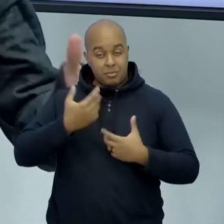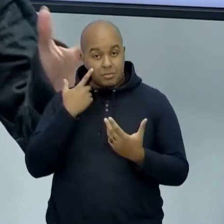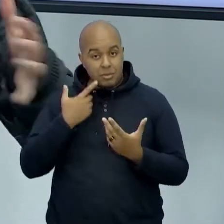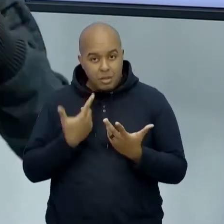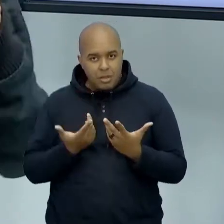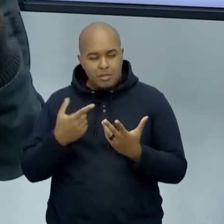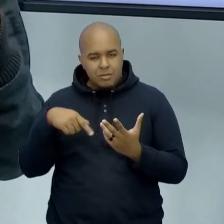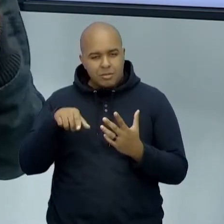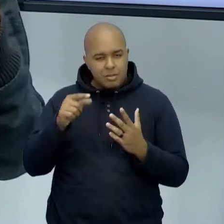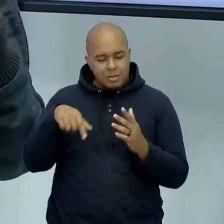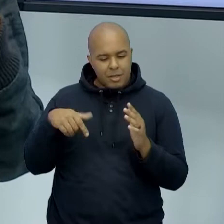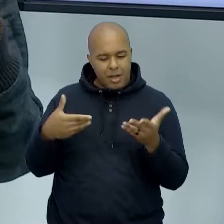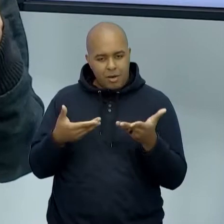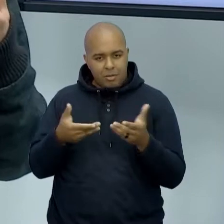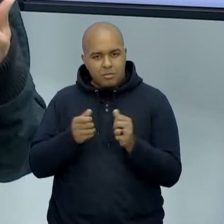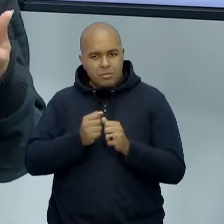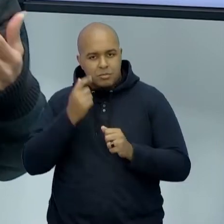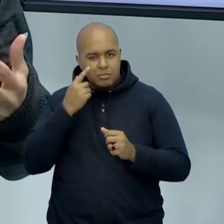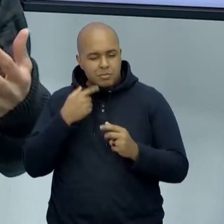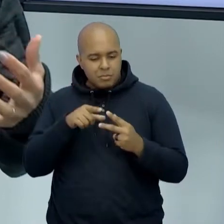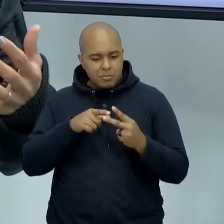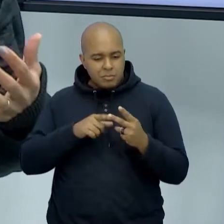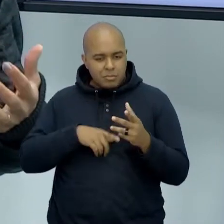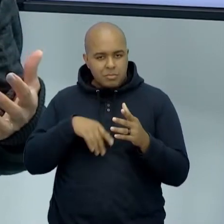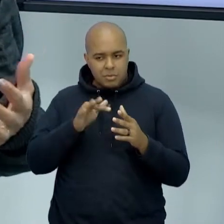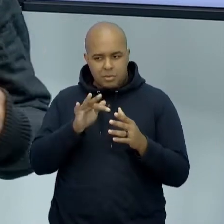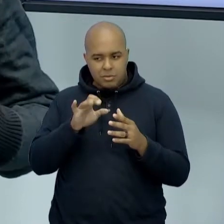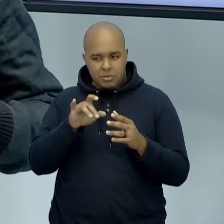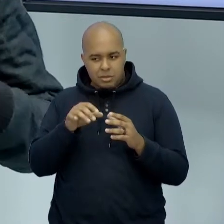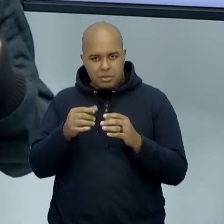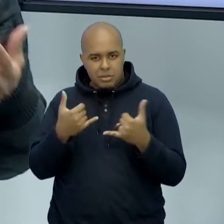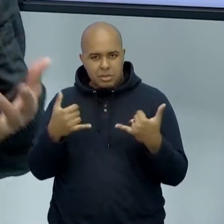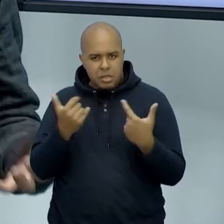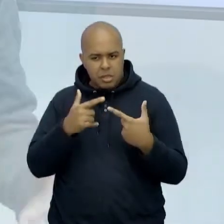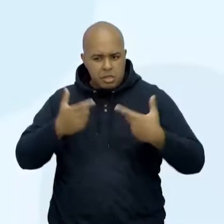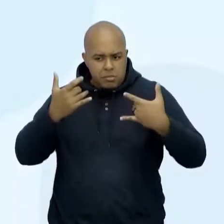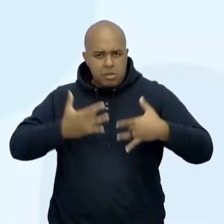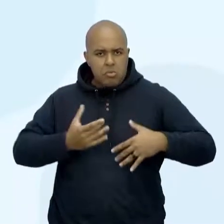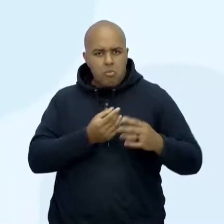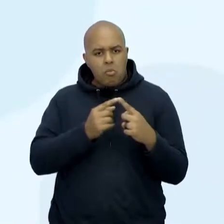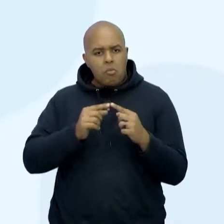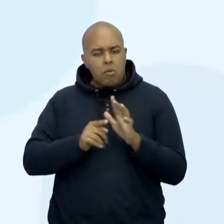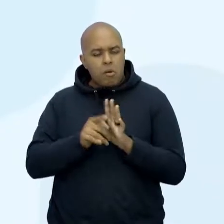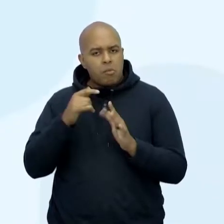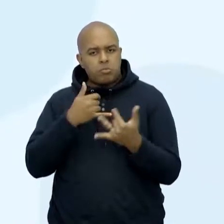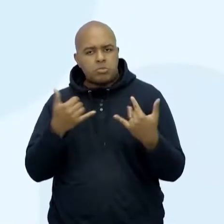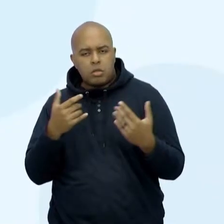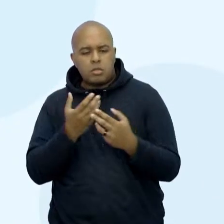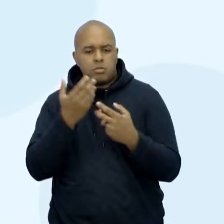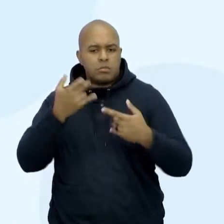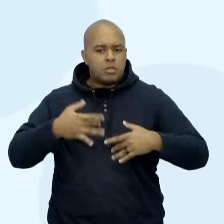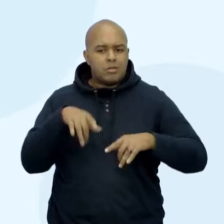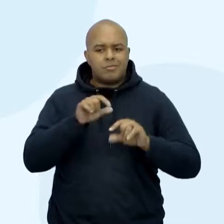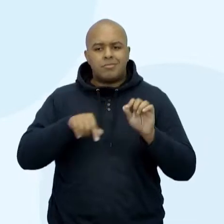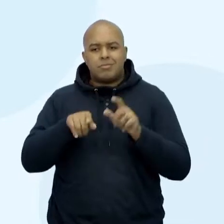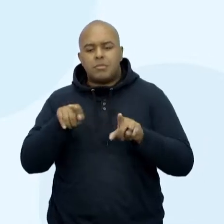Então, nós estamos aqui no componente eficiência energética, falando um pouquinho sobre energias, falando em